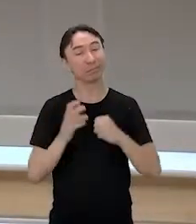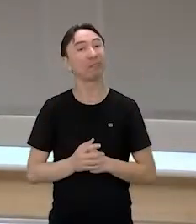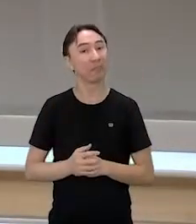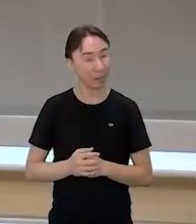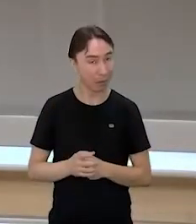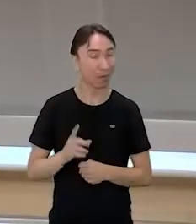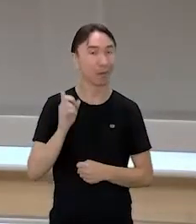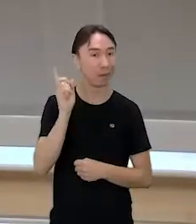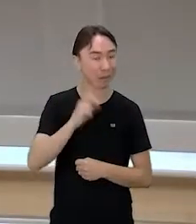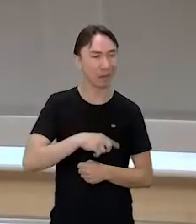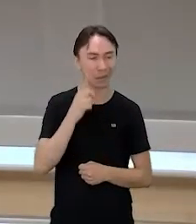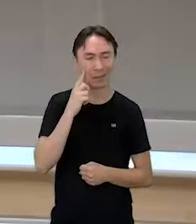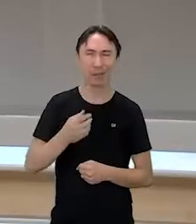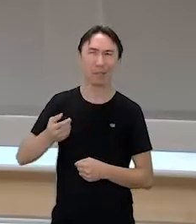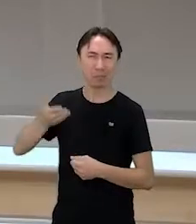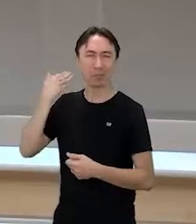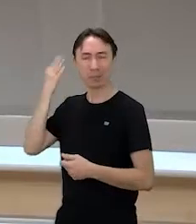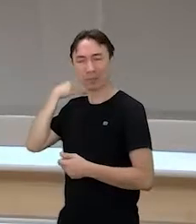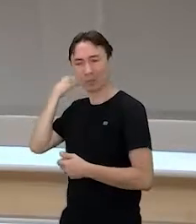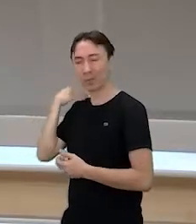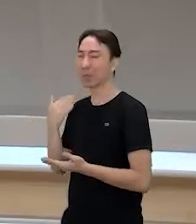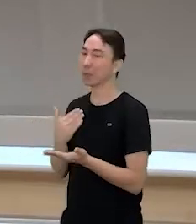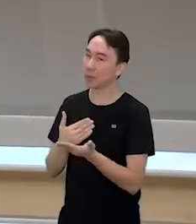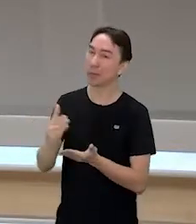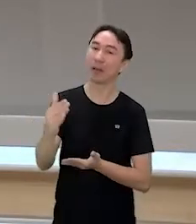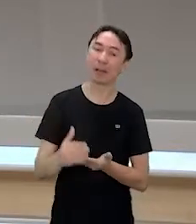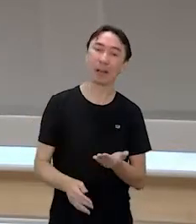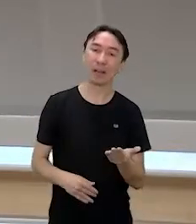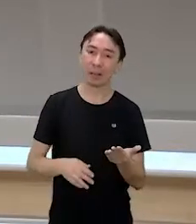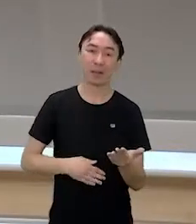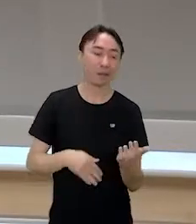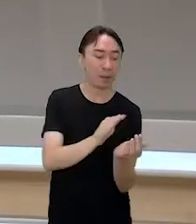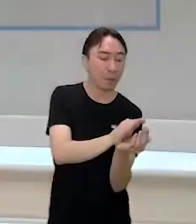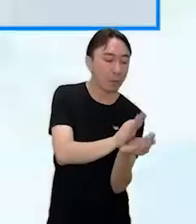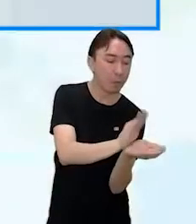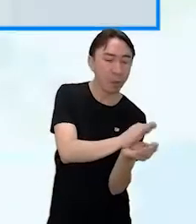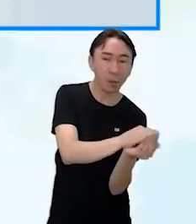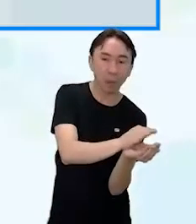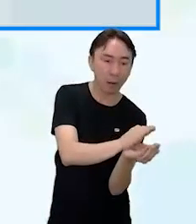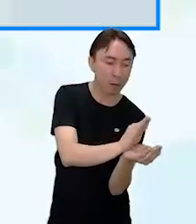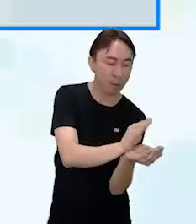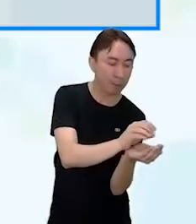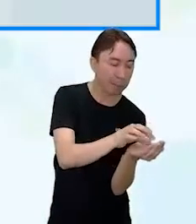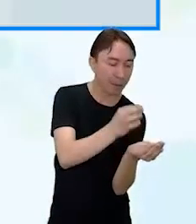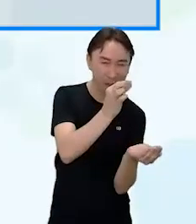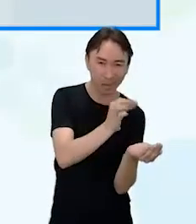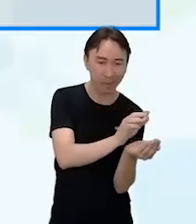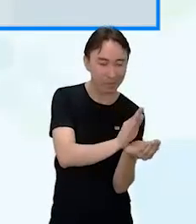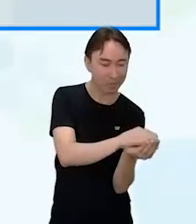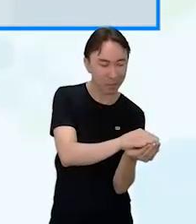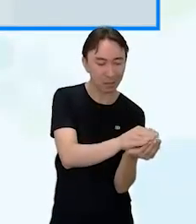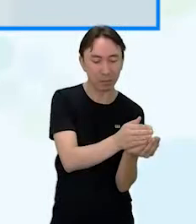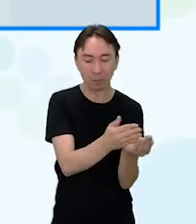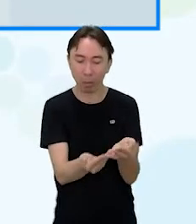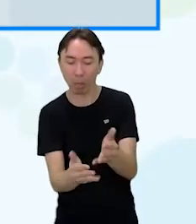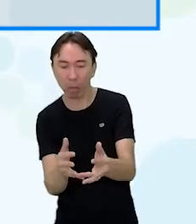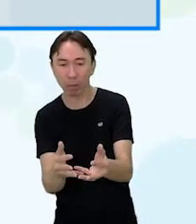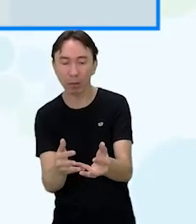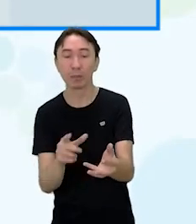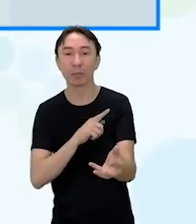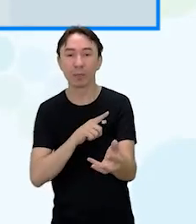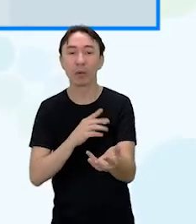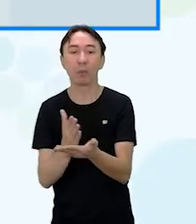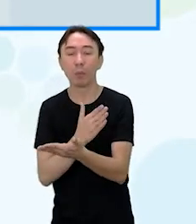do calcário, né? Ele é feito de restos de conchas e de criaturas marinhas, que você pode estar observando ali